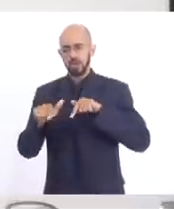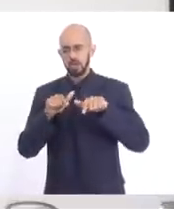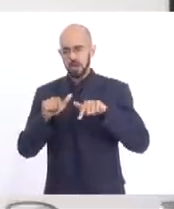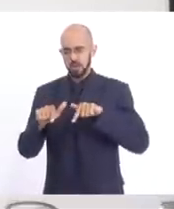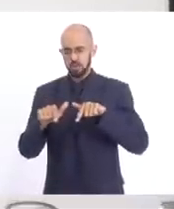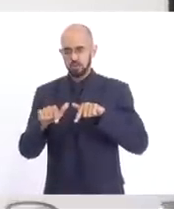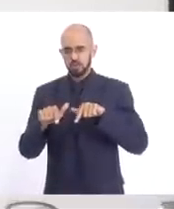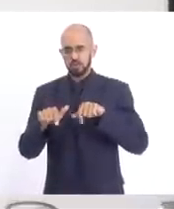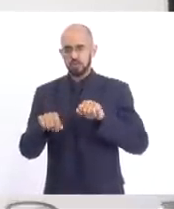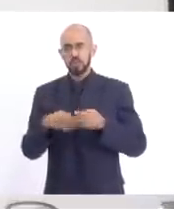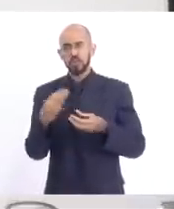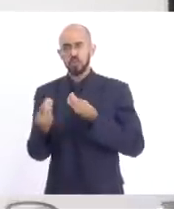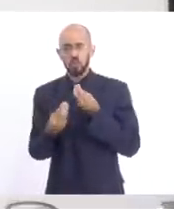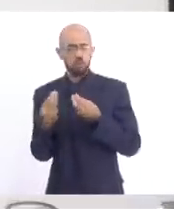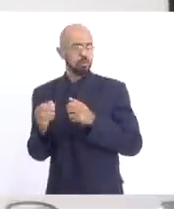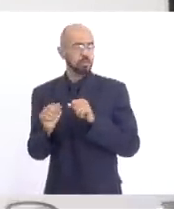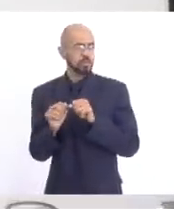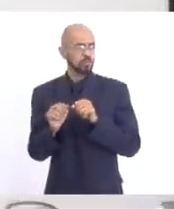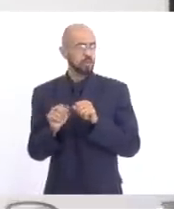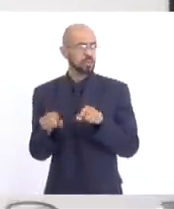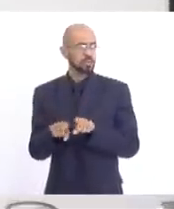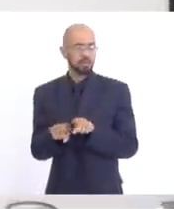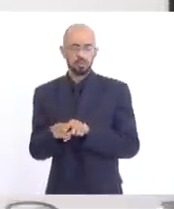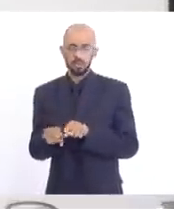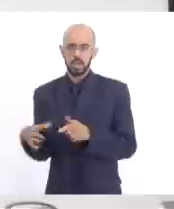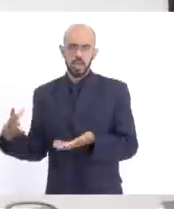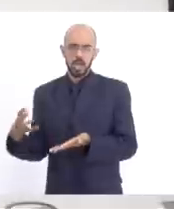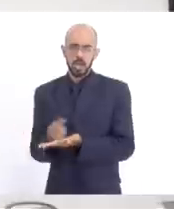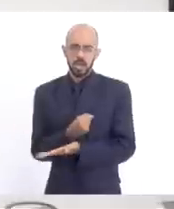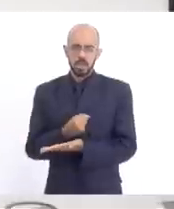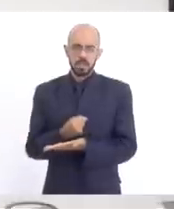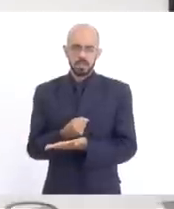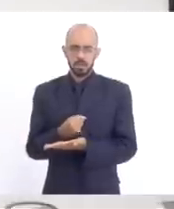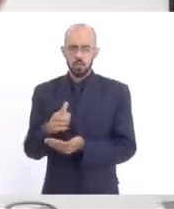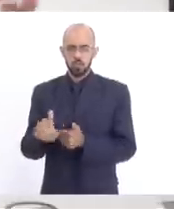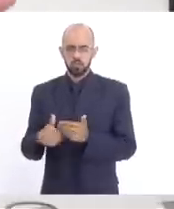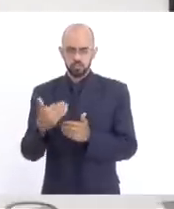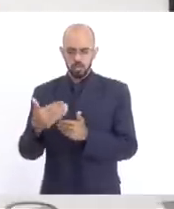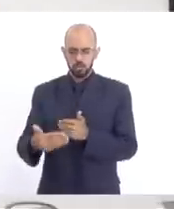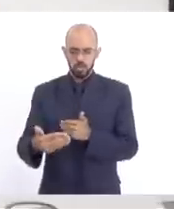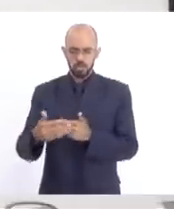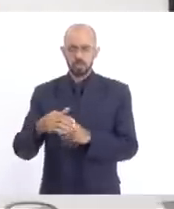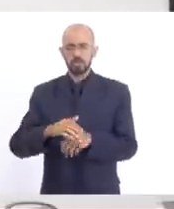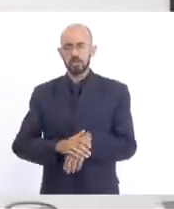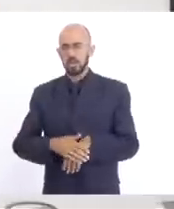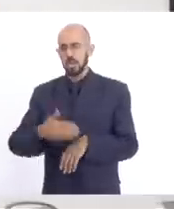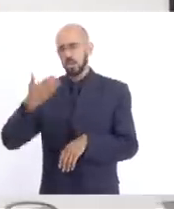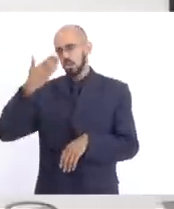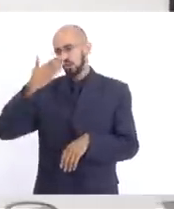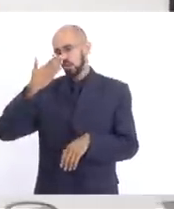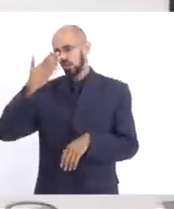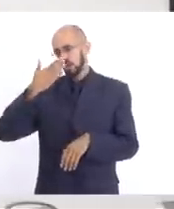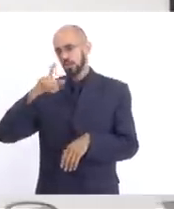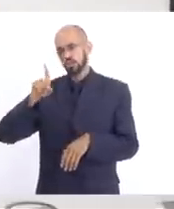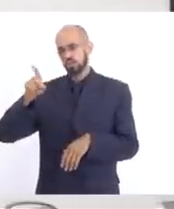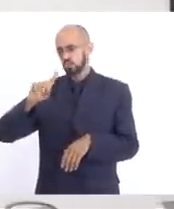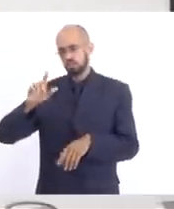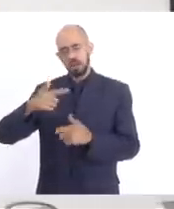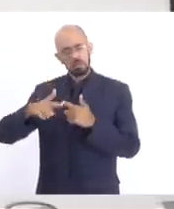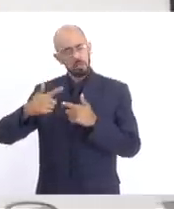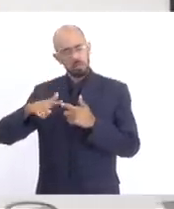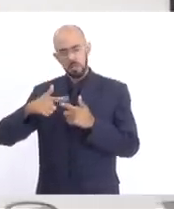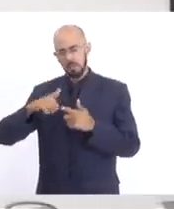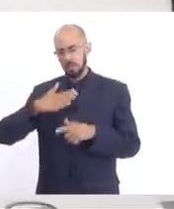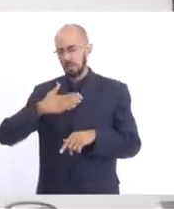e como isso se transforma em arrecadação na frente, né? Enfim, eu não vejo problema nenhum. Eu acho que